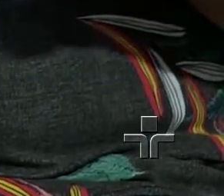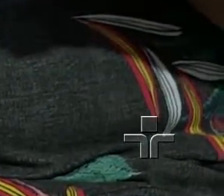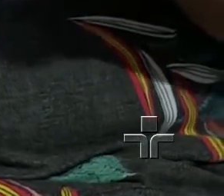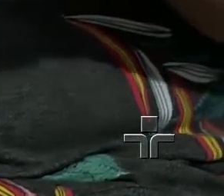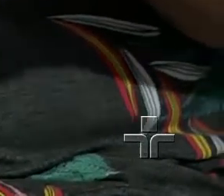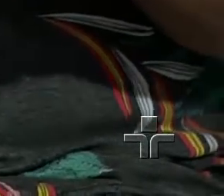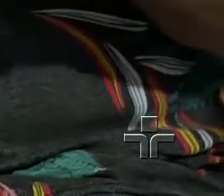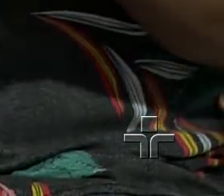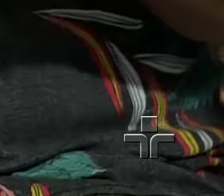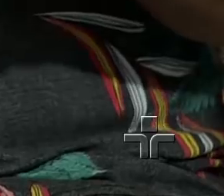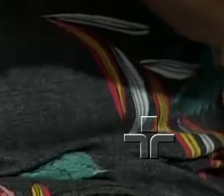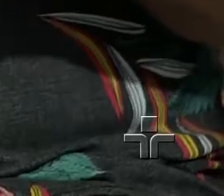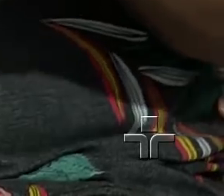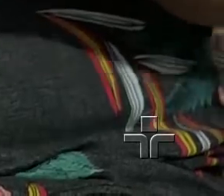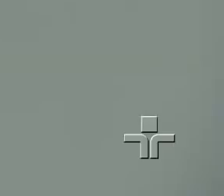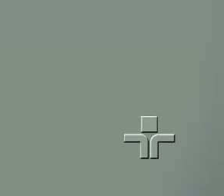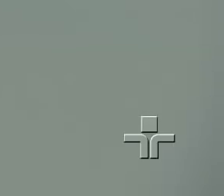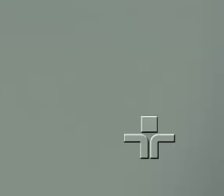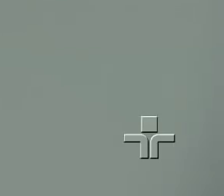Música